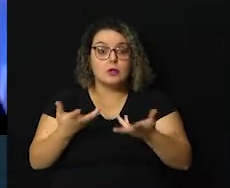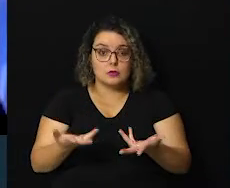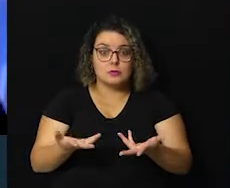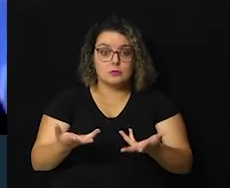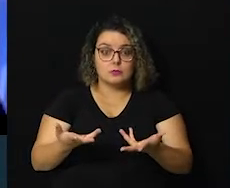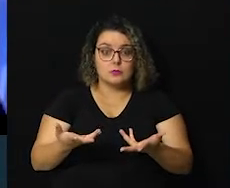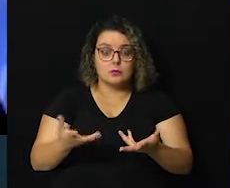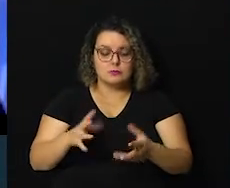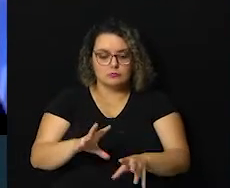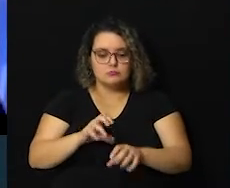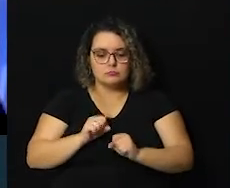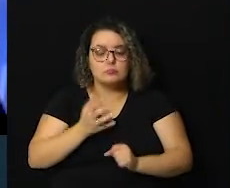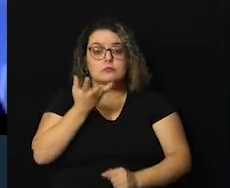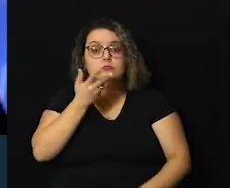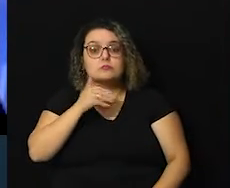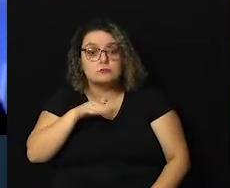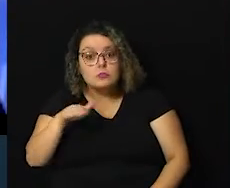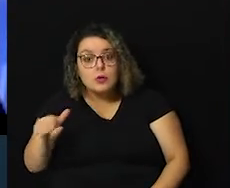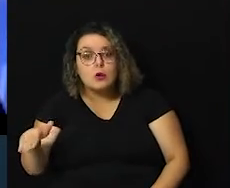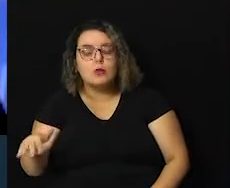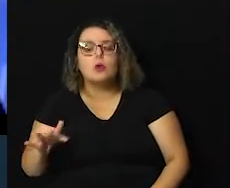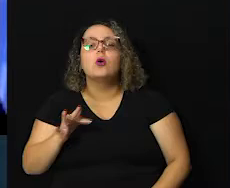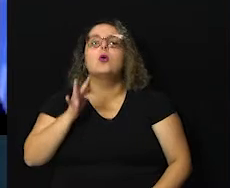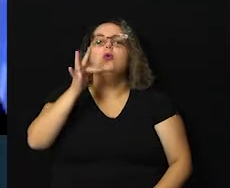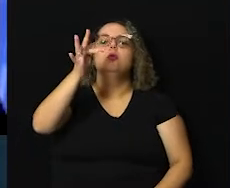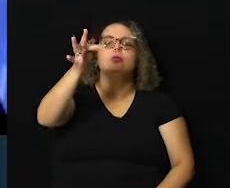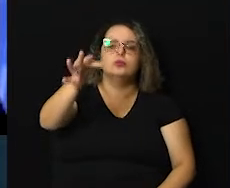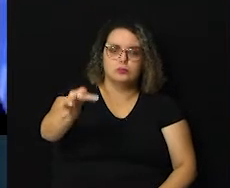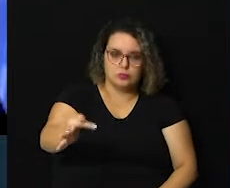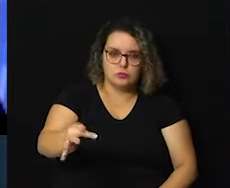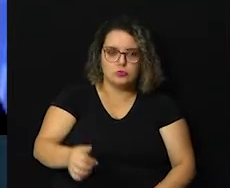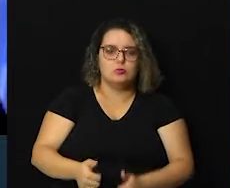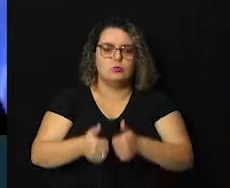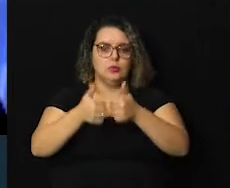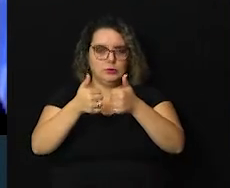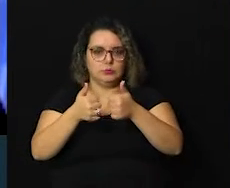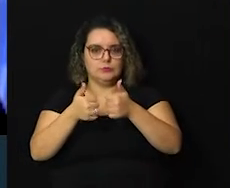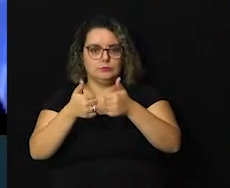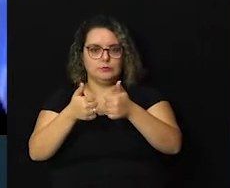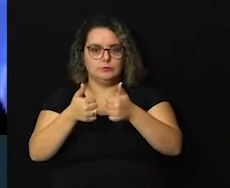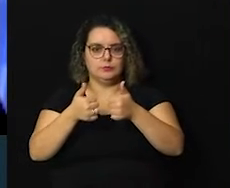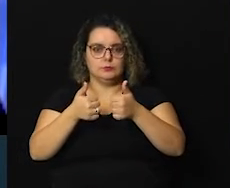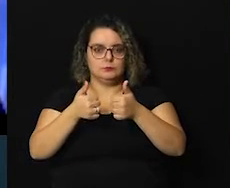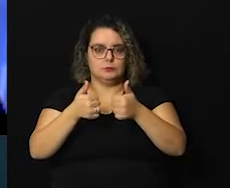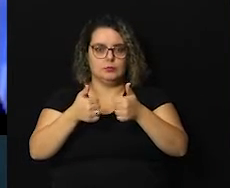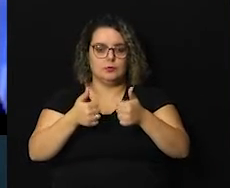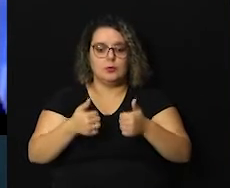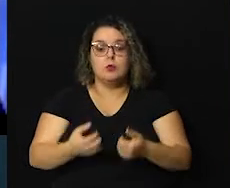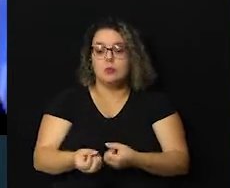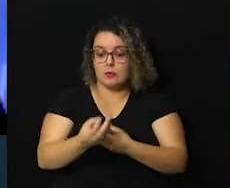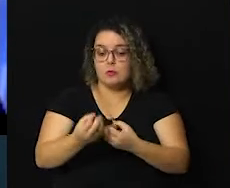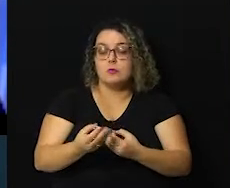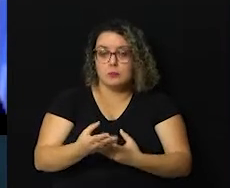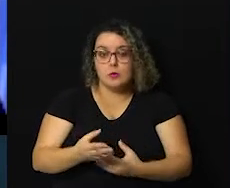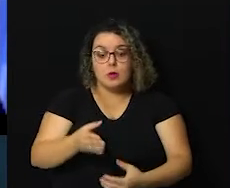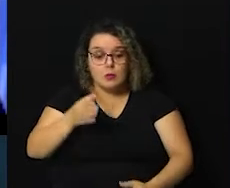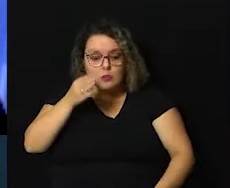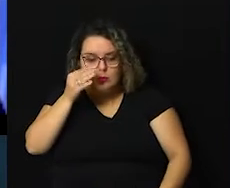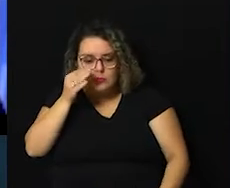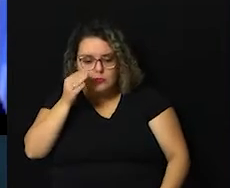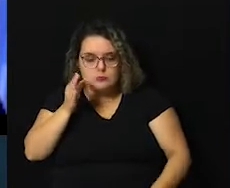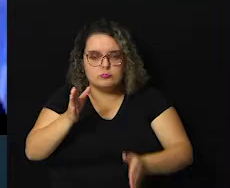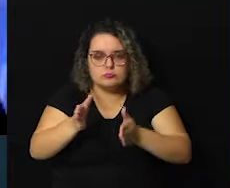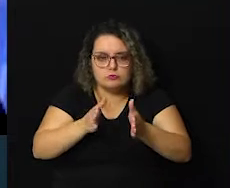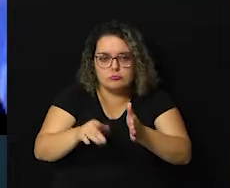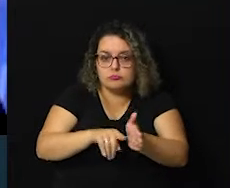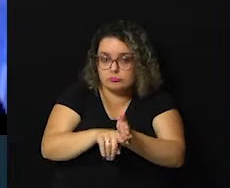aí adoção por parte das Crianças faz com que o futuro seja ainda mais positiva e um dado curioso Numa